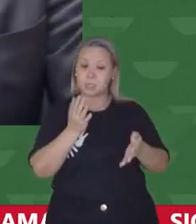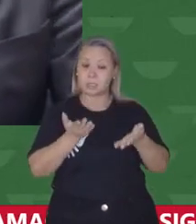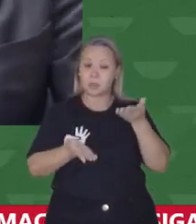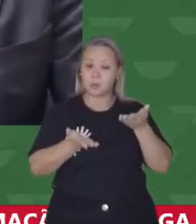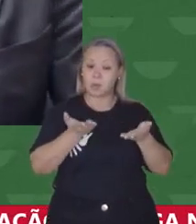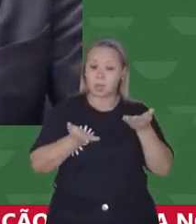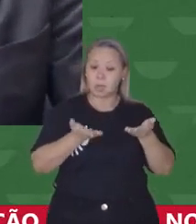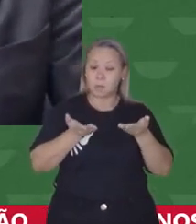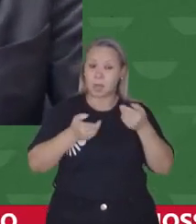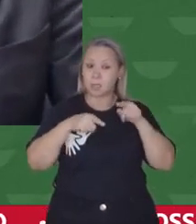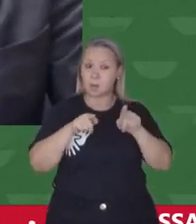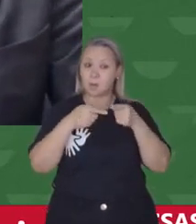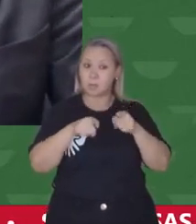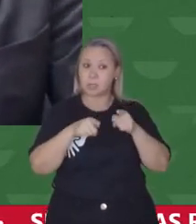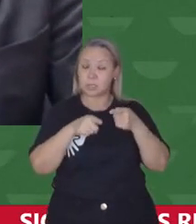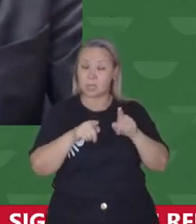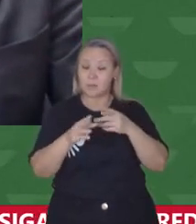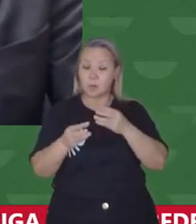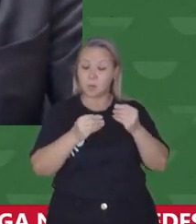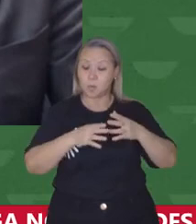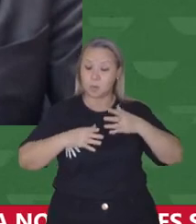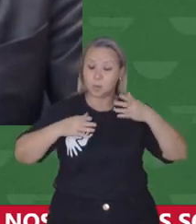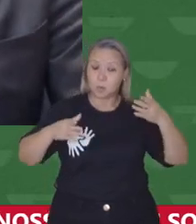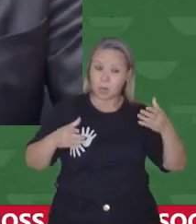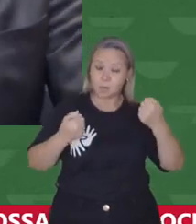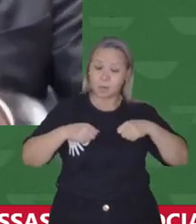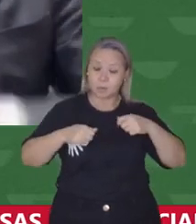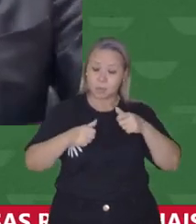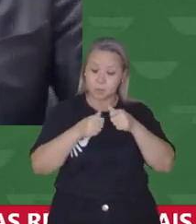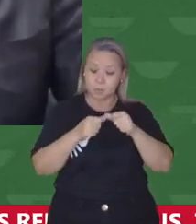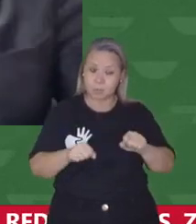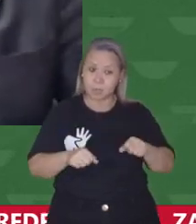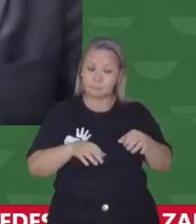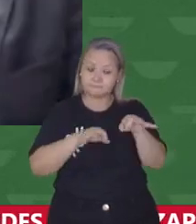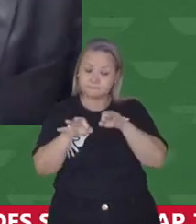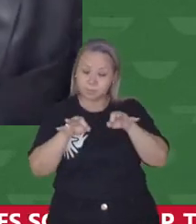Então, o desafio é enorme, mas nós estamos, acho que, muito preparados para enfrentá-lo.